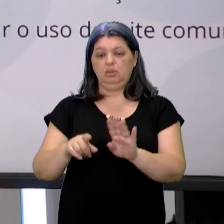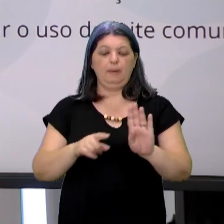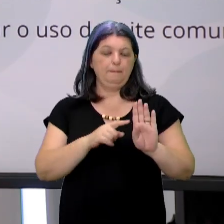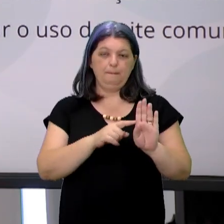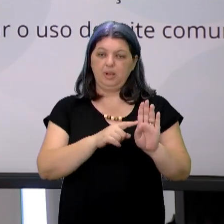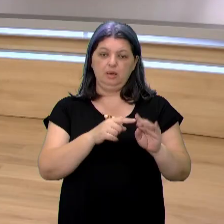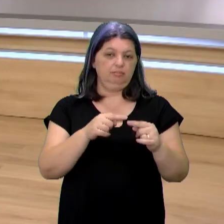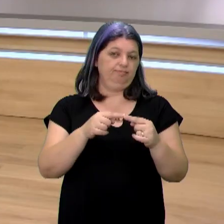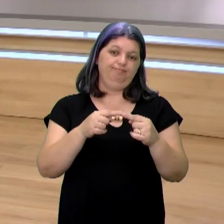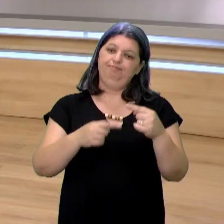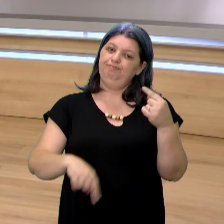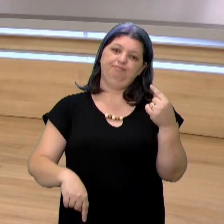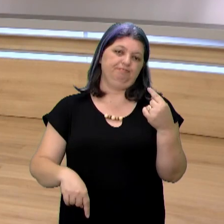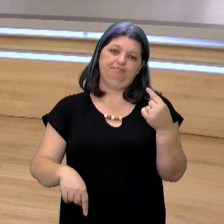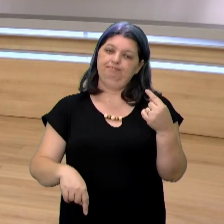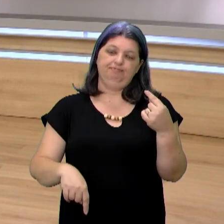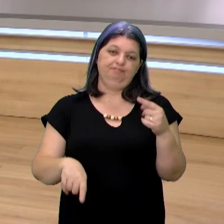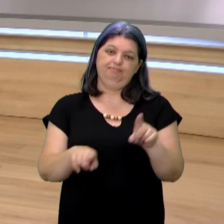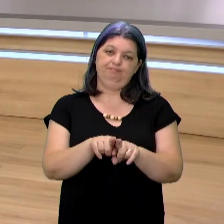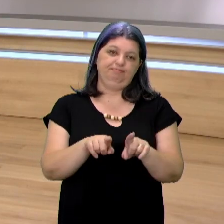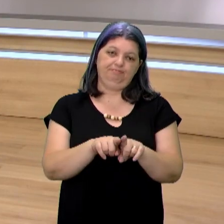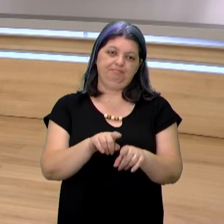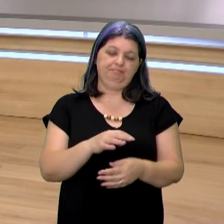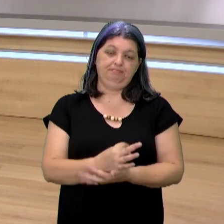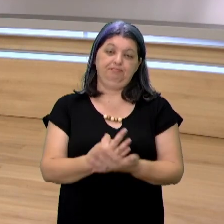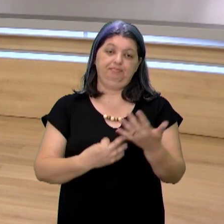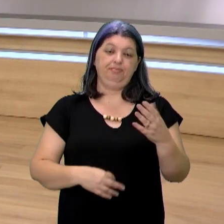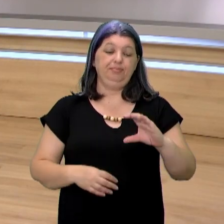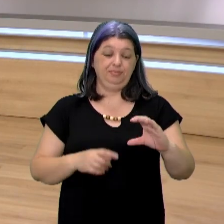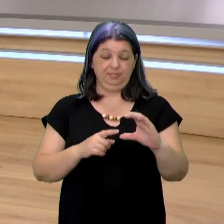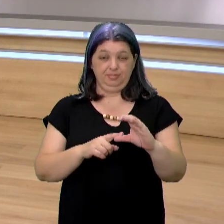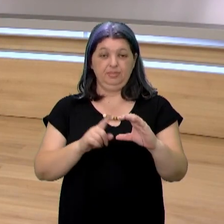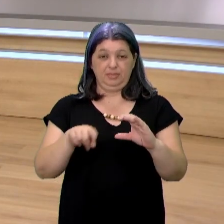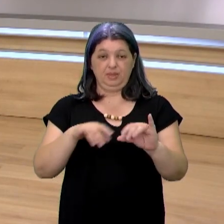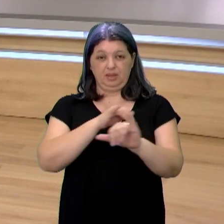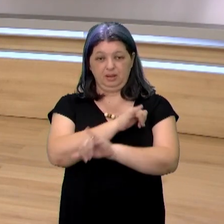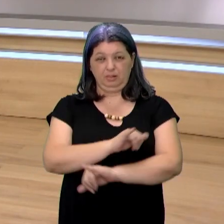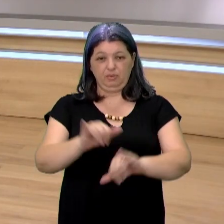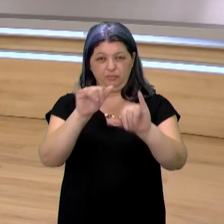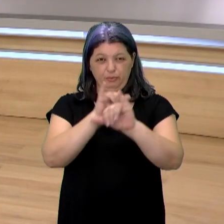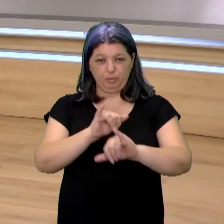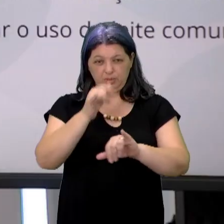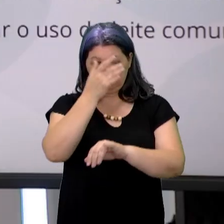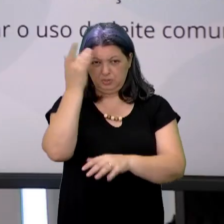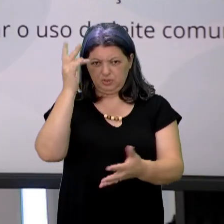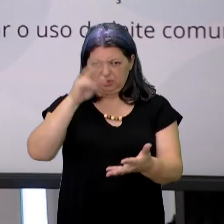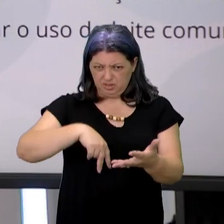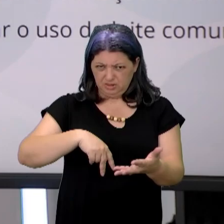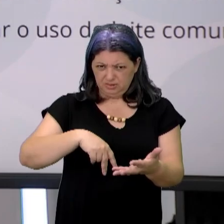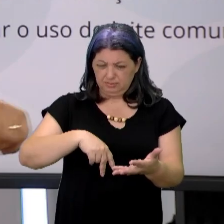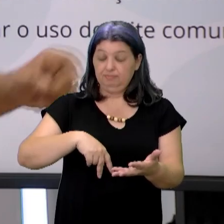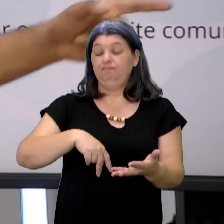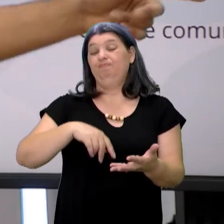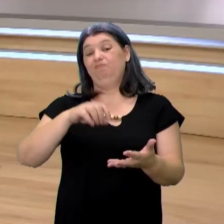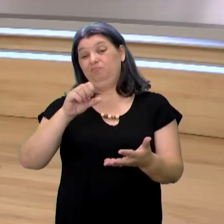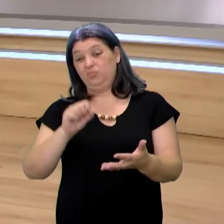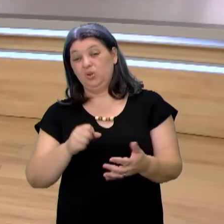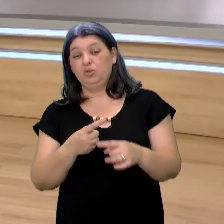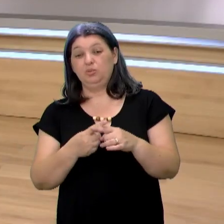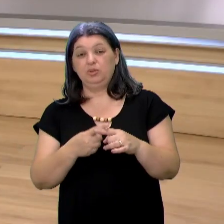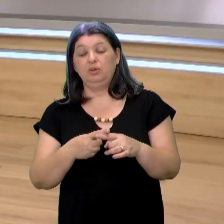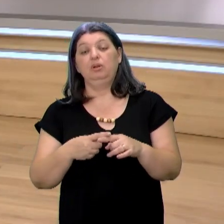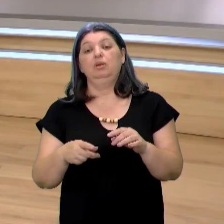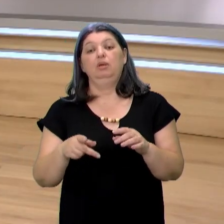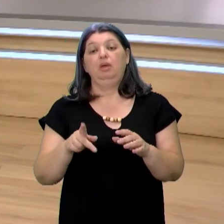seja o que está se pedindo no texto. A C, dar uma informação ao leitor. Pode ser, porque o artigo de